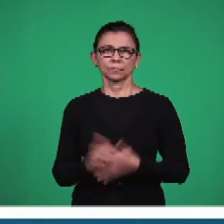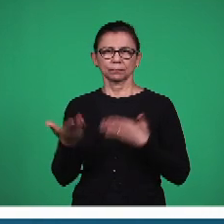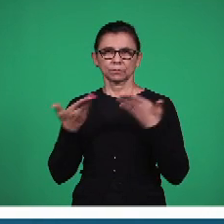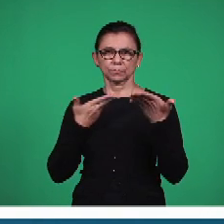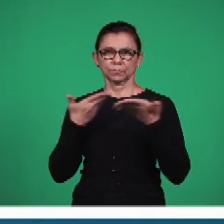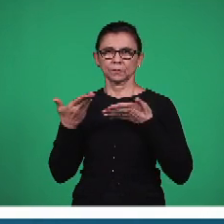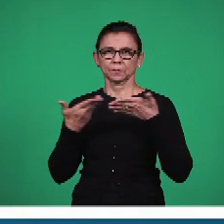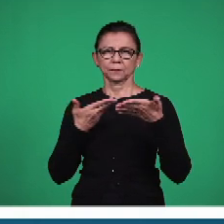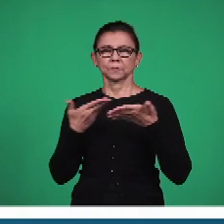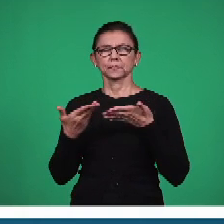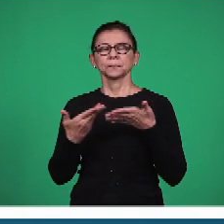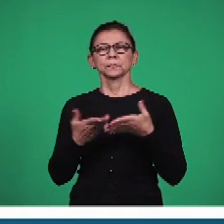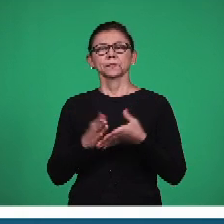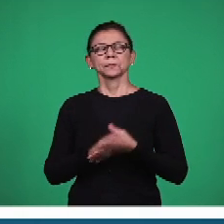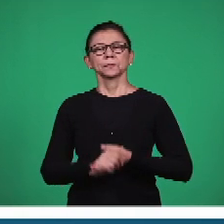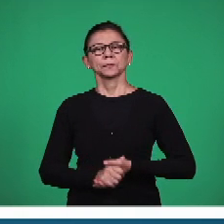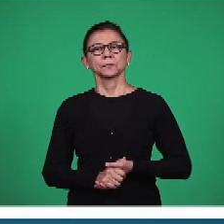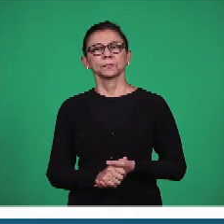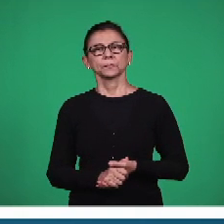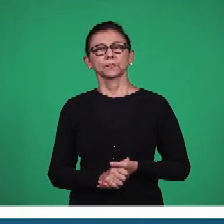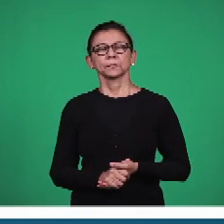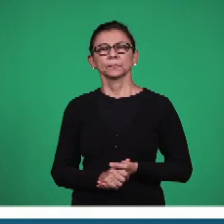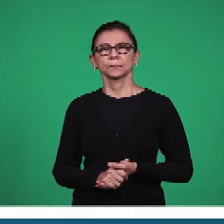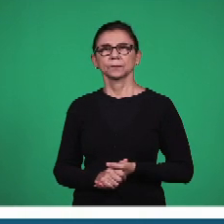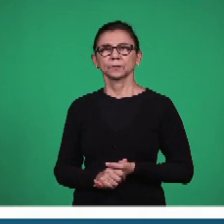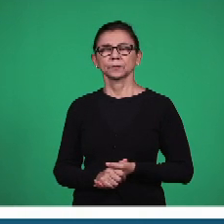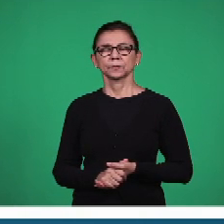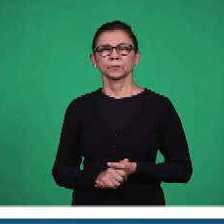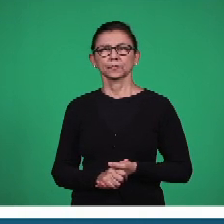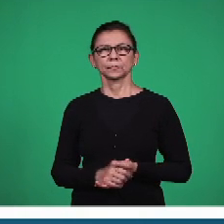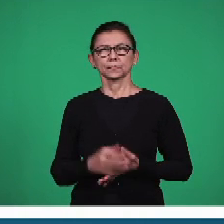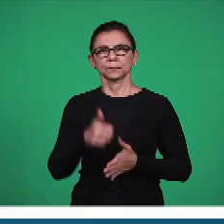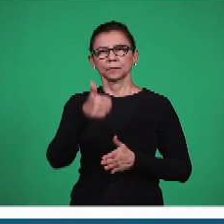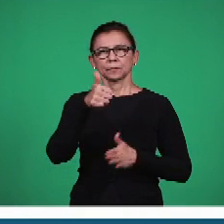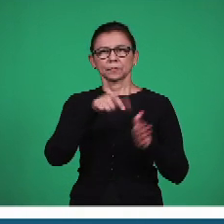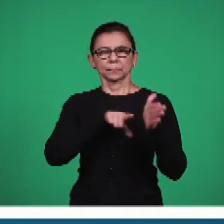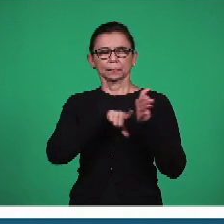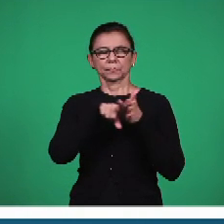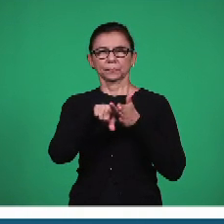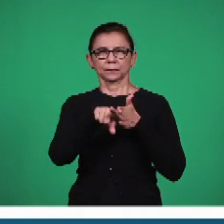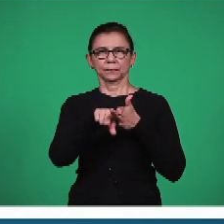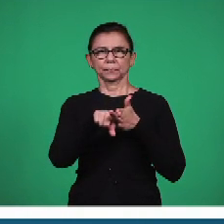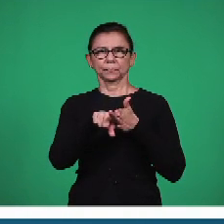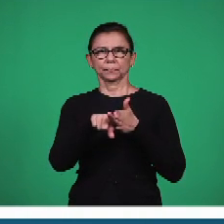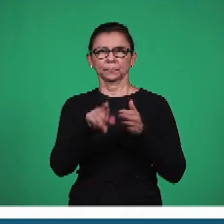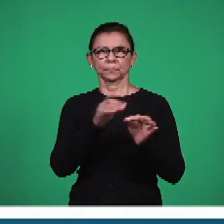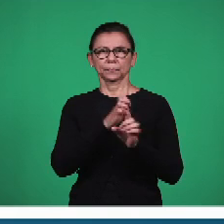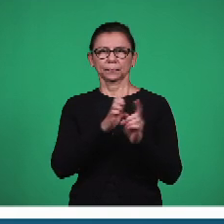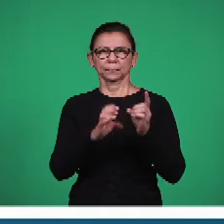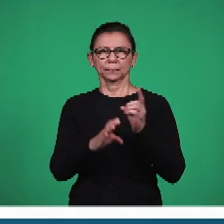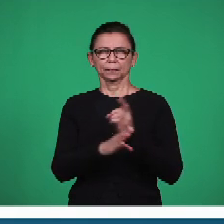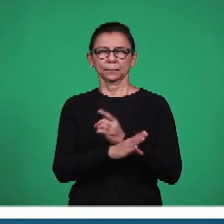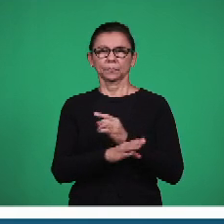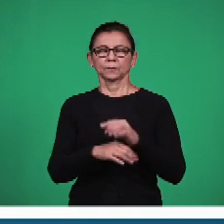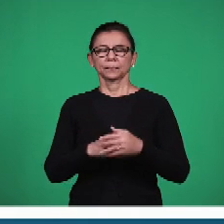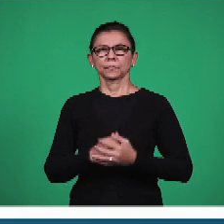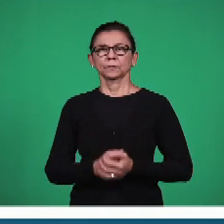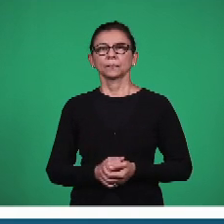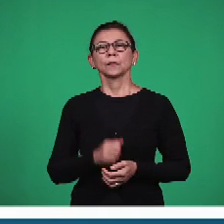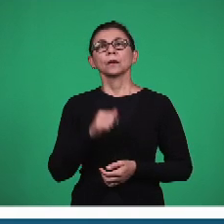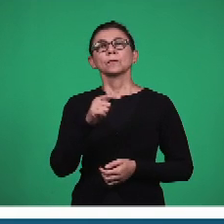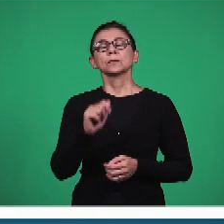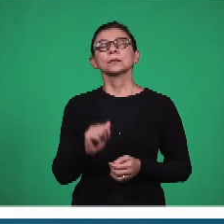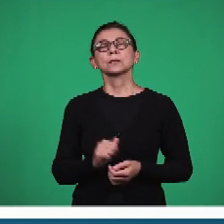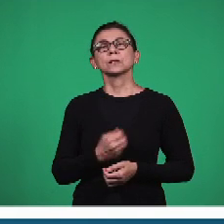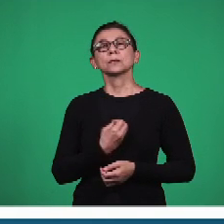deles naquilo que foi feito nessa manhã, essa primeira pergunta da Escola Bíblica Dominical. Preparo para ouvir